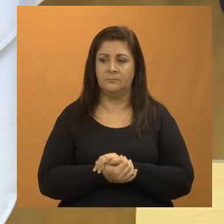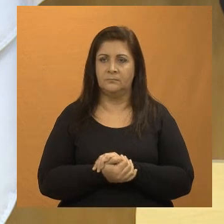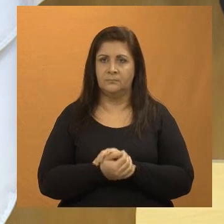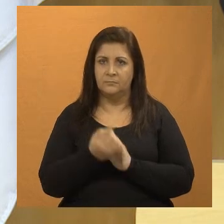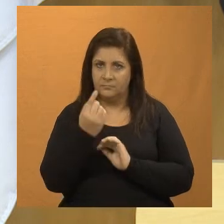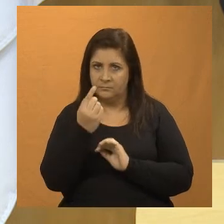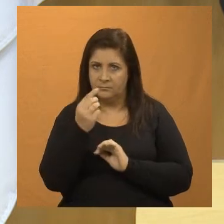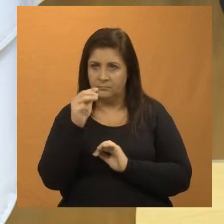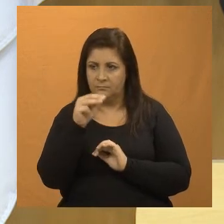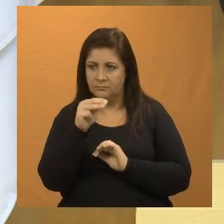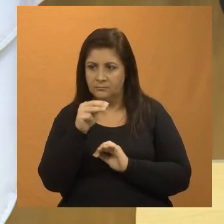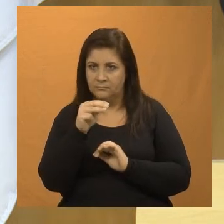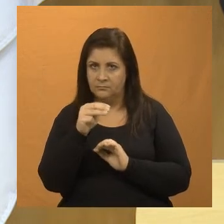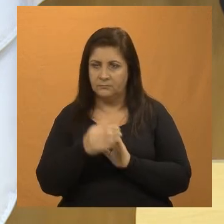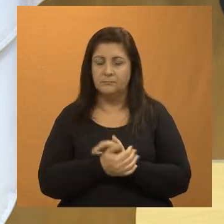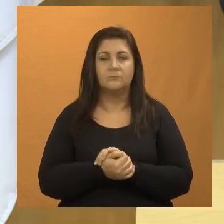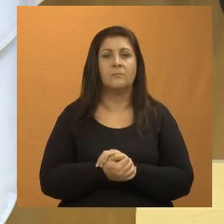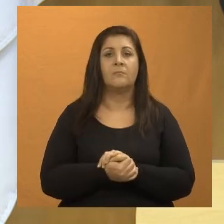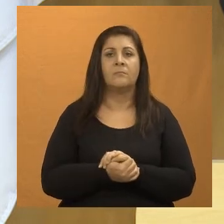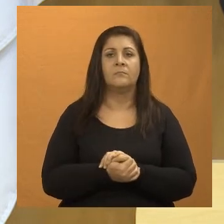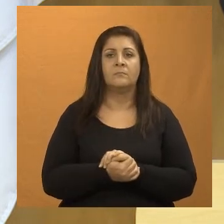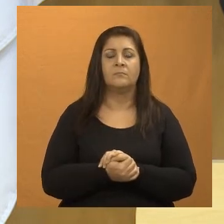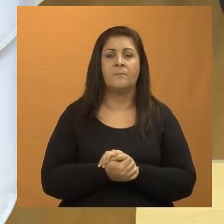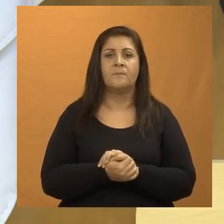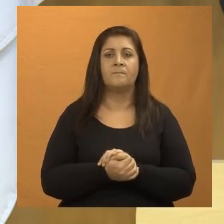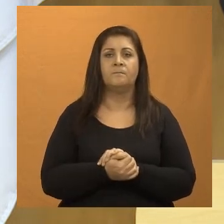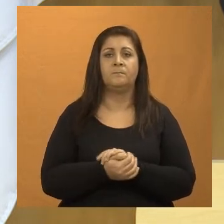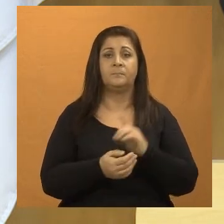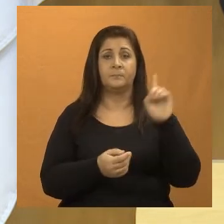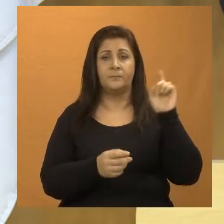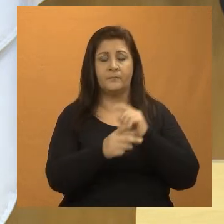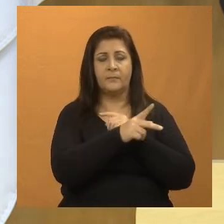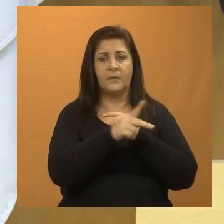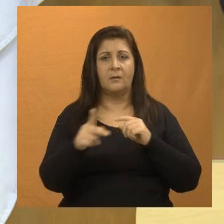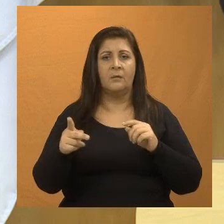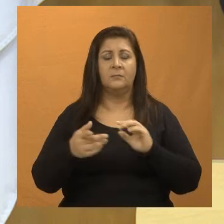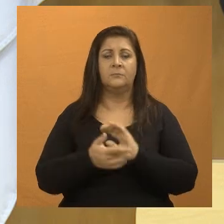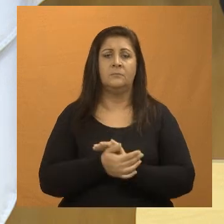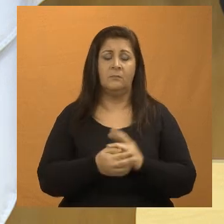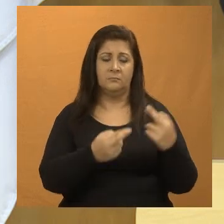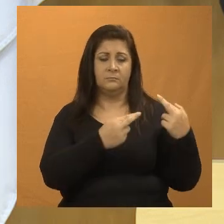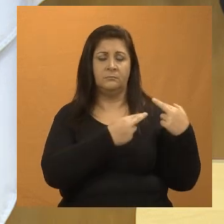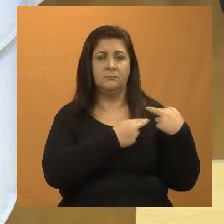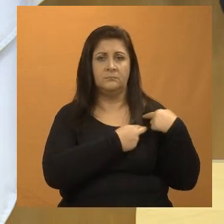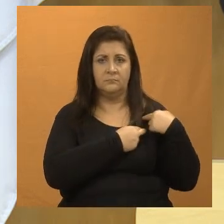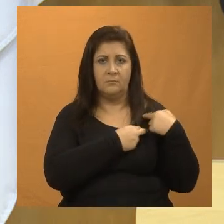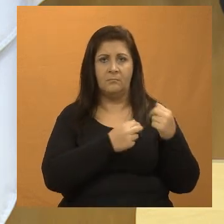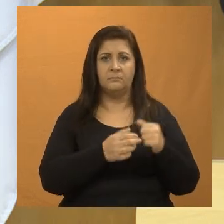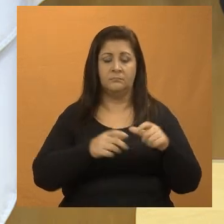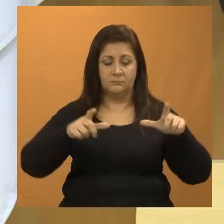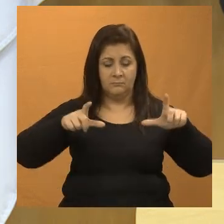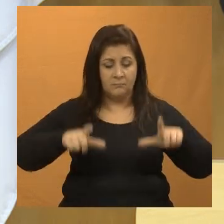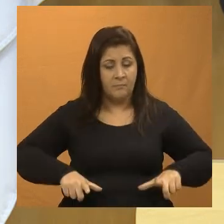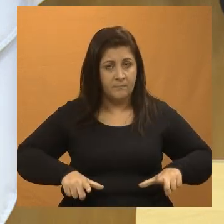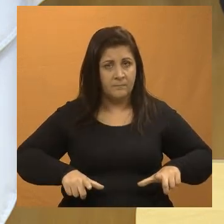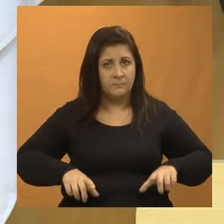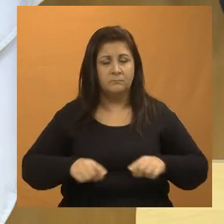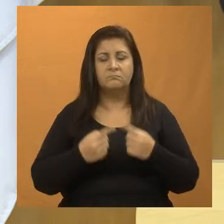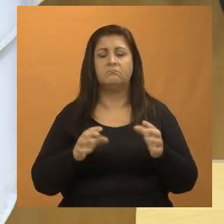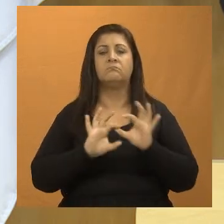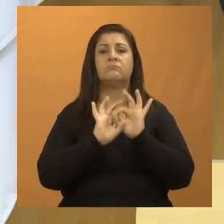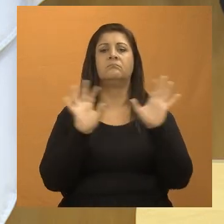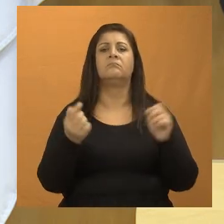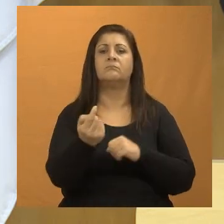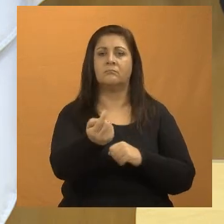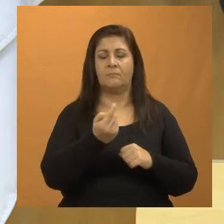um minutinho. Então, eu enquanto presidente, automaticamente sou responsável pelo espaço. Então, estou à